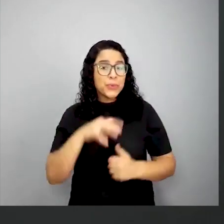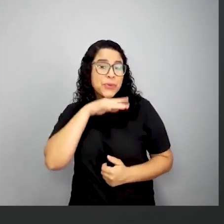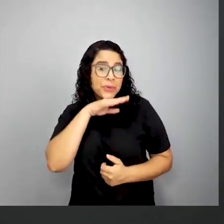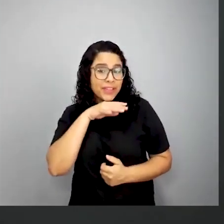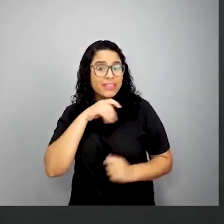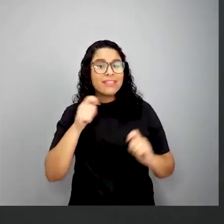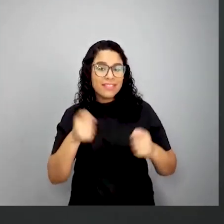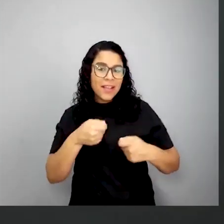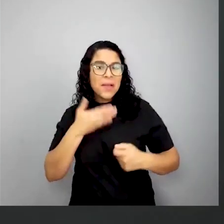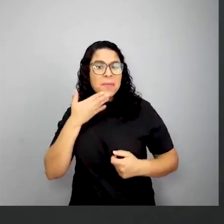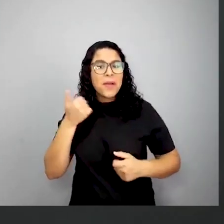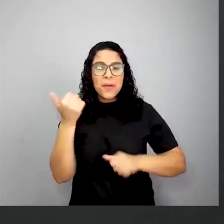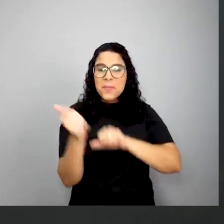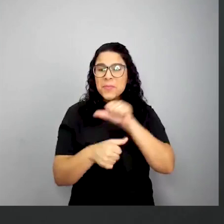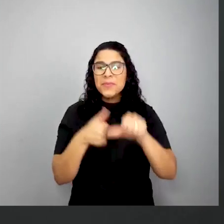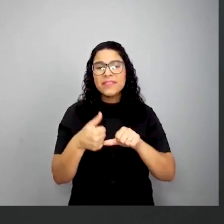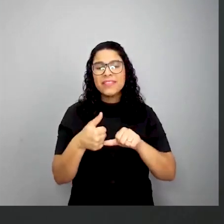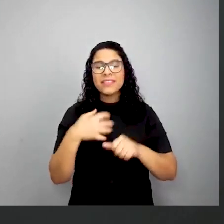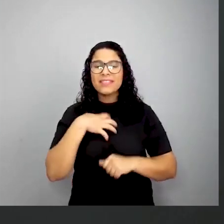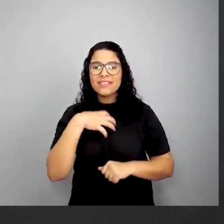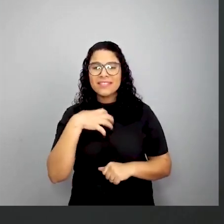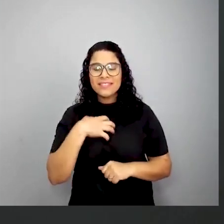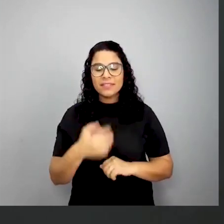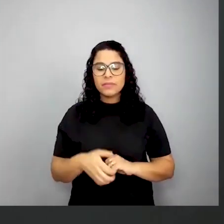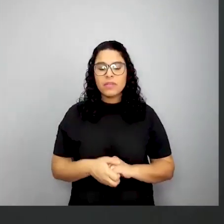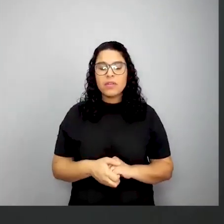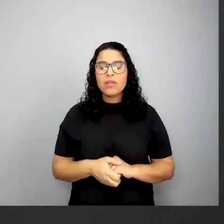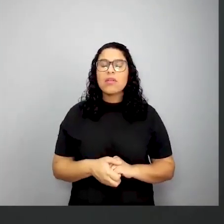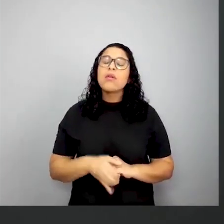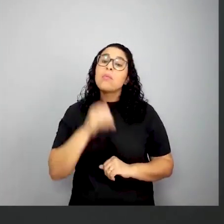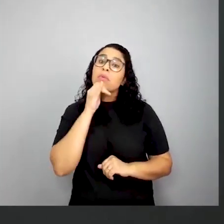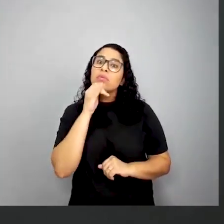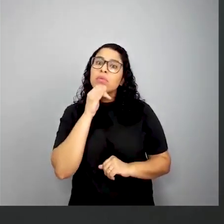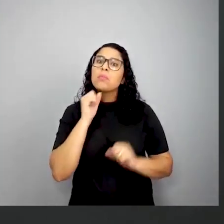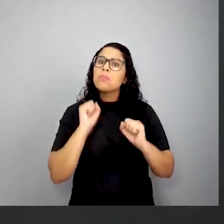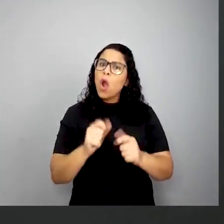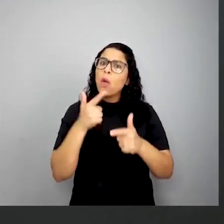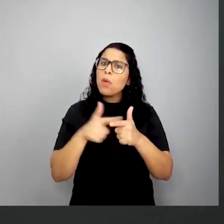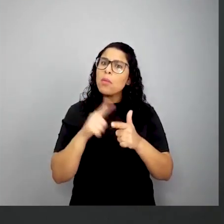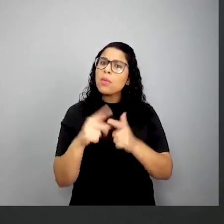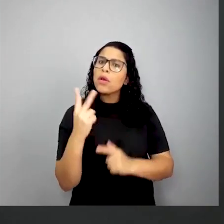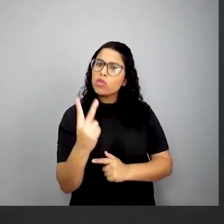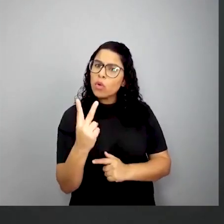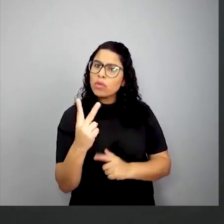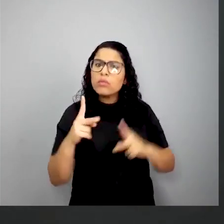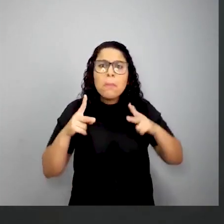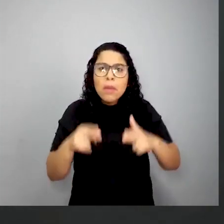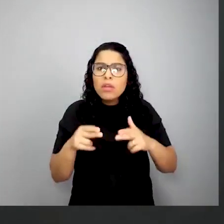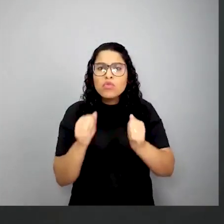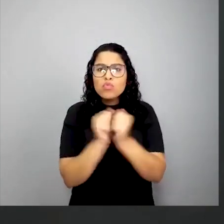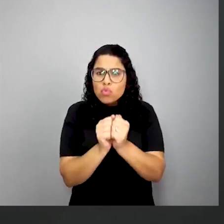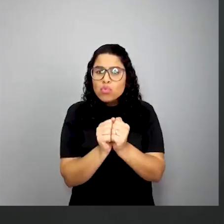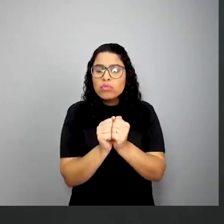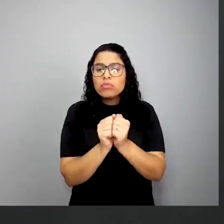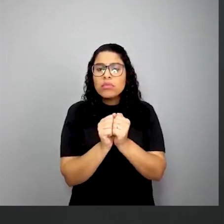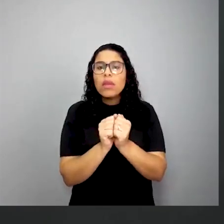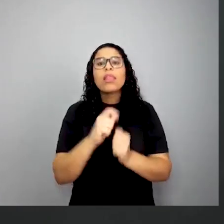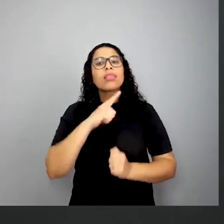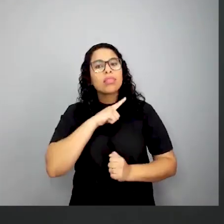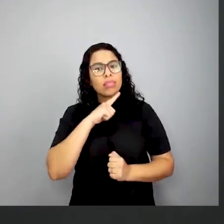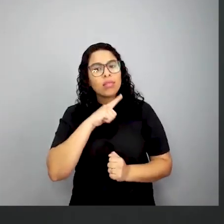né? Alguns alunos perguntam assim, eu posso ter as duas ao mesmo tempo? Tem gente que tem miopia em